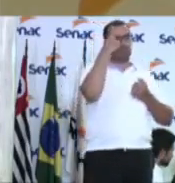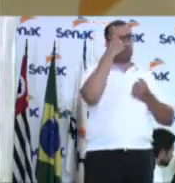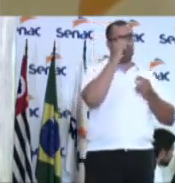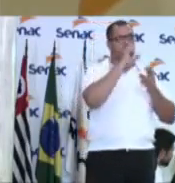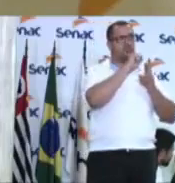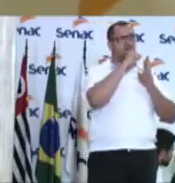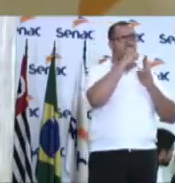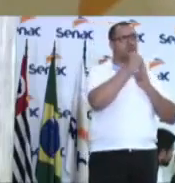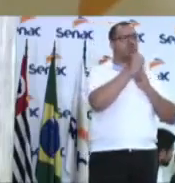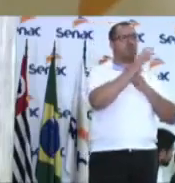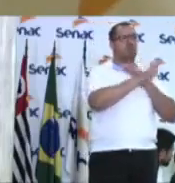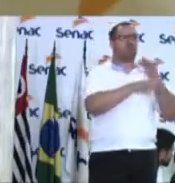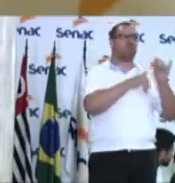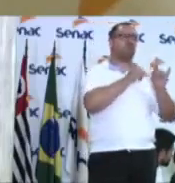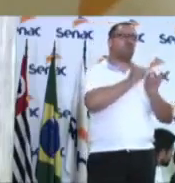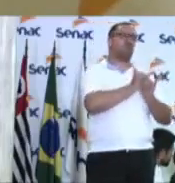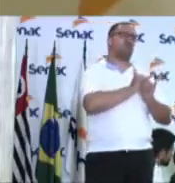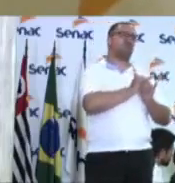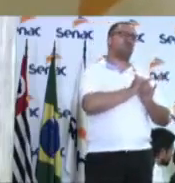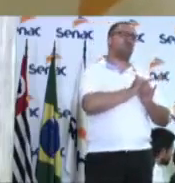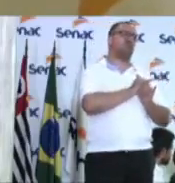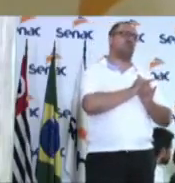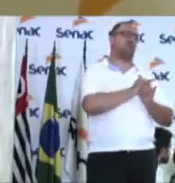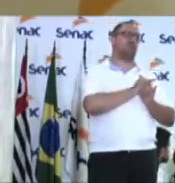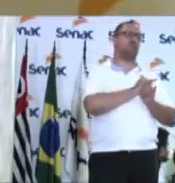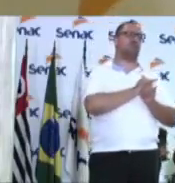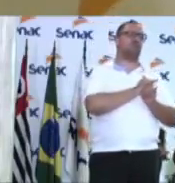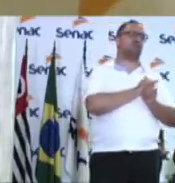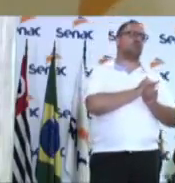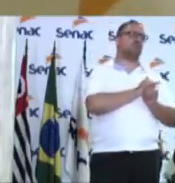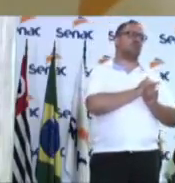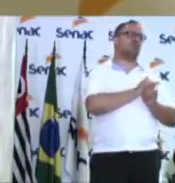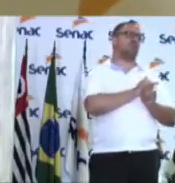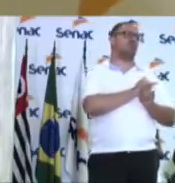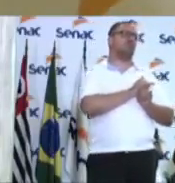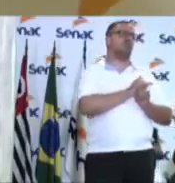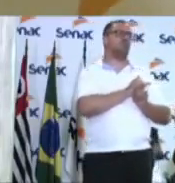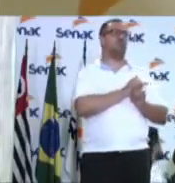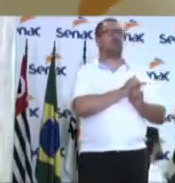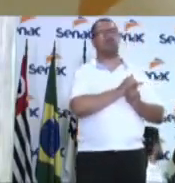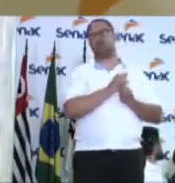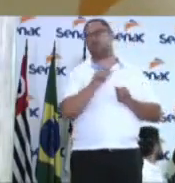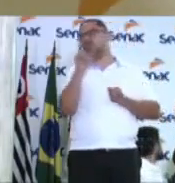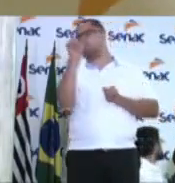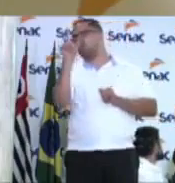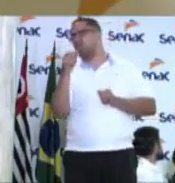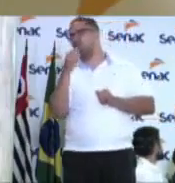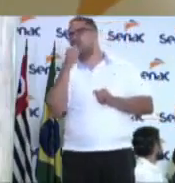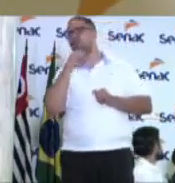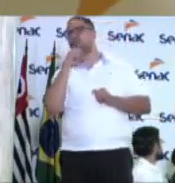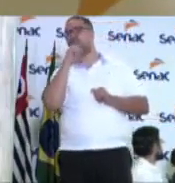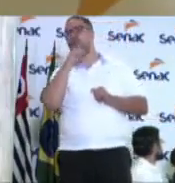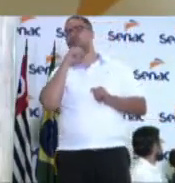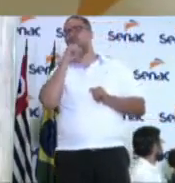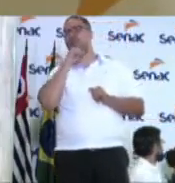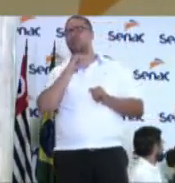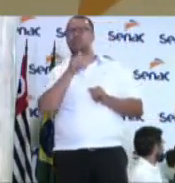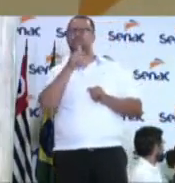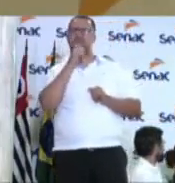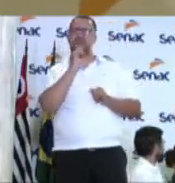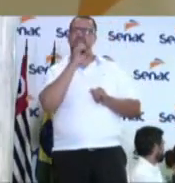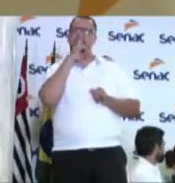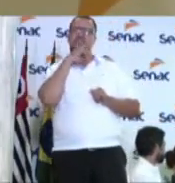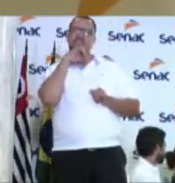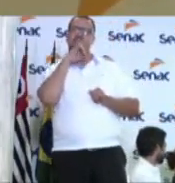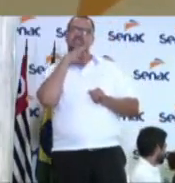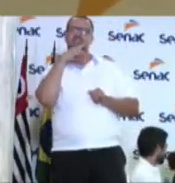sociais, a internet, ele fala, nem eram redes sociais, ele falou assim, puta, esse velho alcoólatra, por que que não morre logo? Filho, e